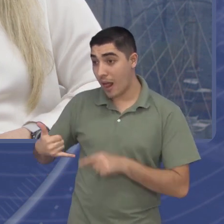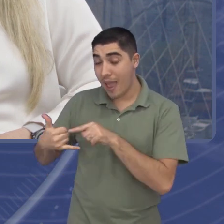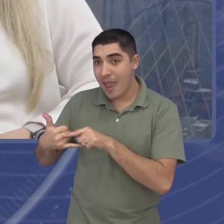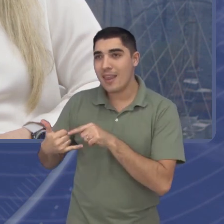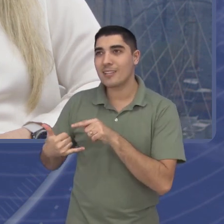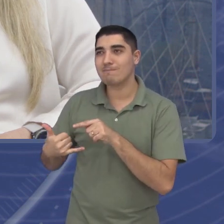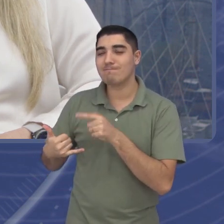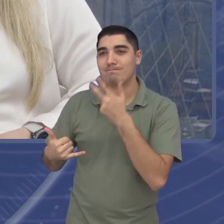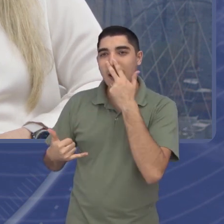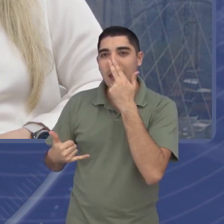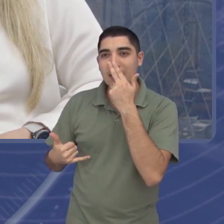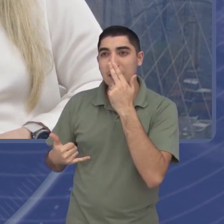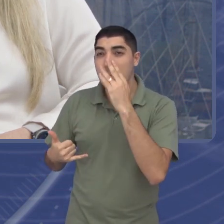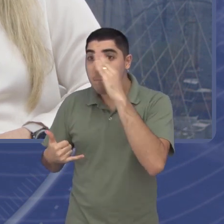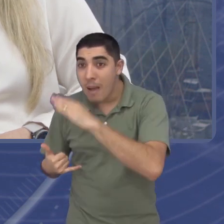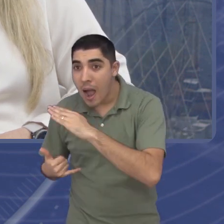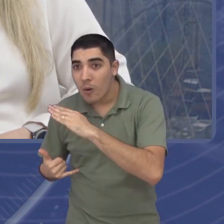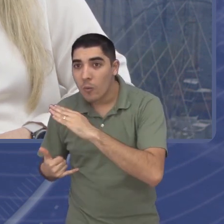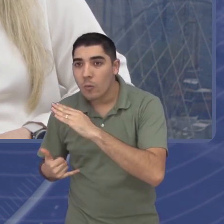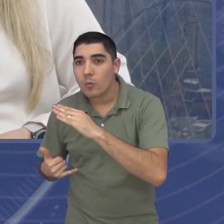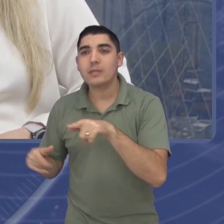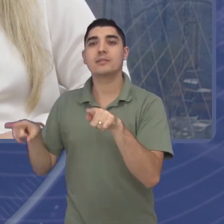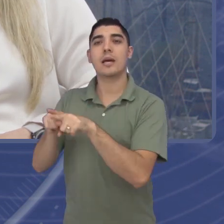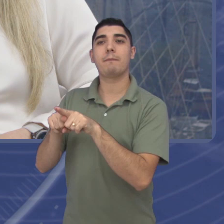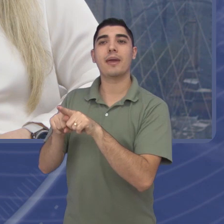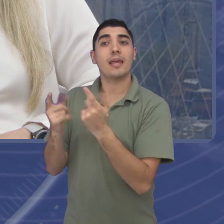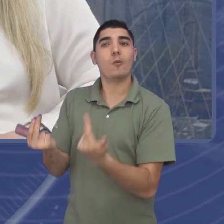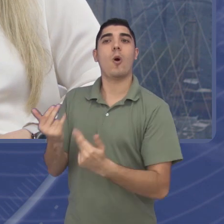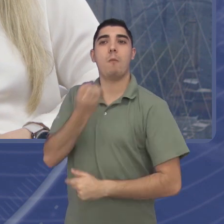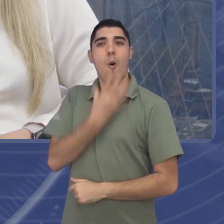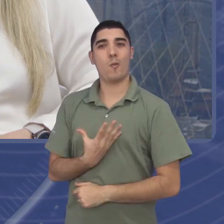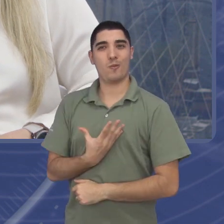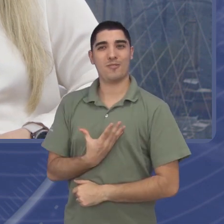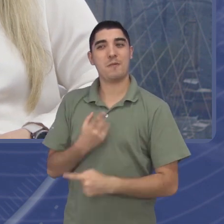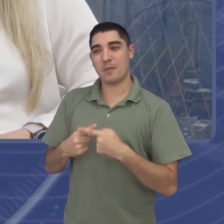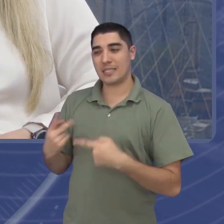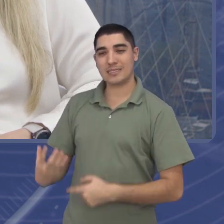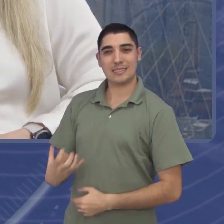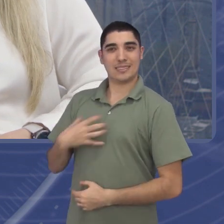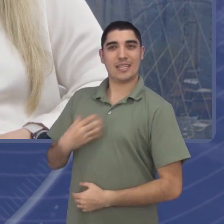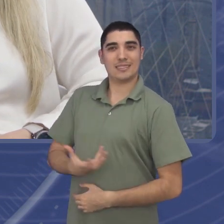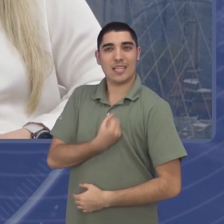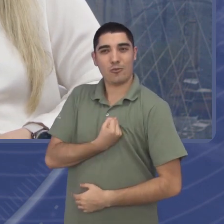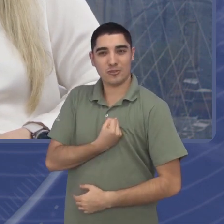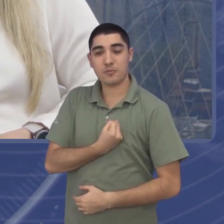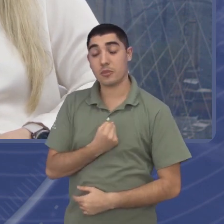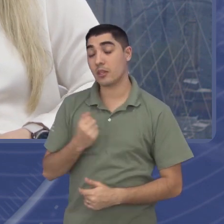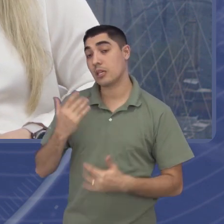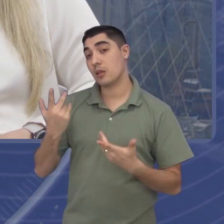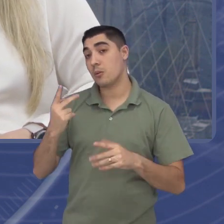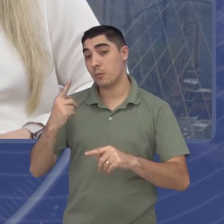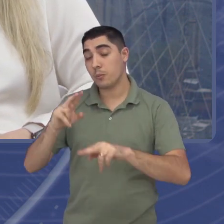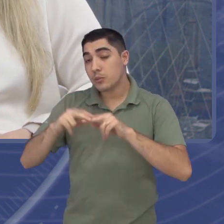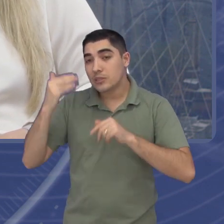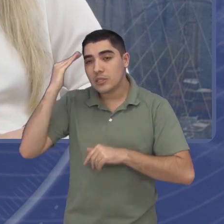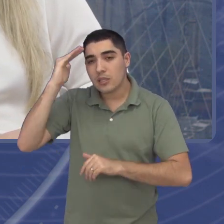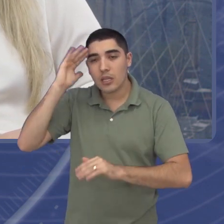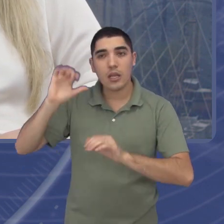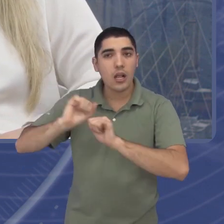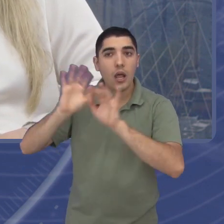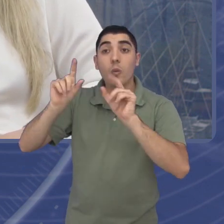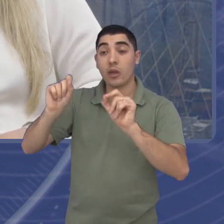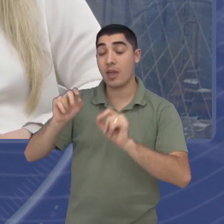que nos salva muitas vezes, né? Na questão da comunicação. Tudo em demasia, a gente precisa entender que vai ou trazer